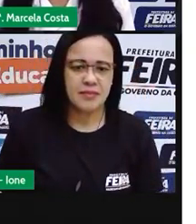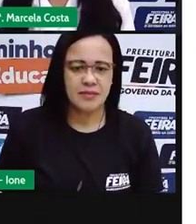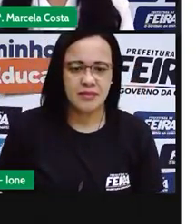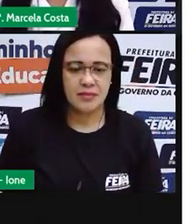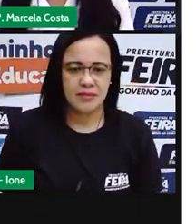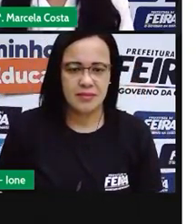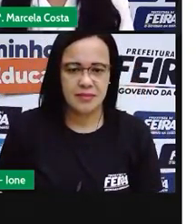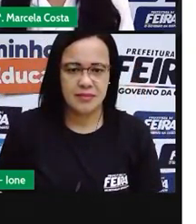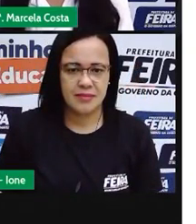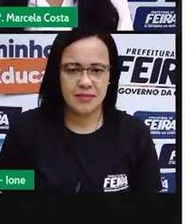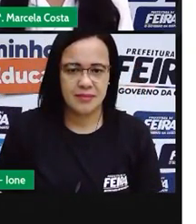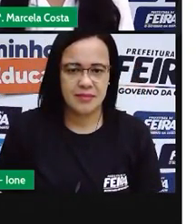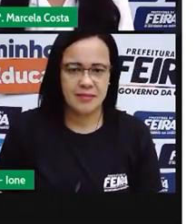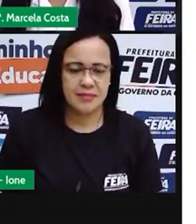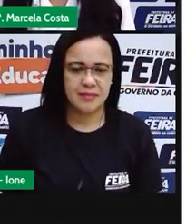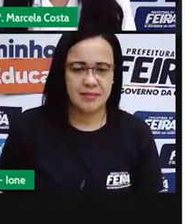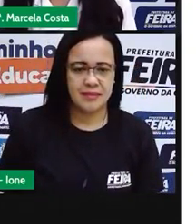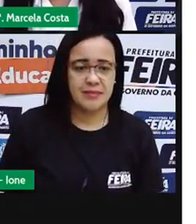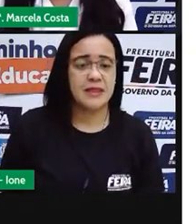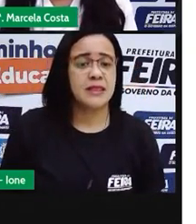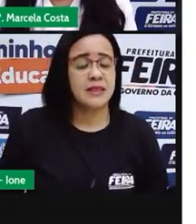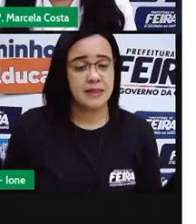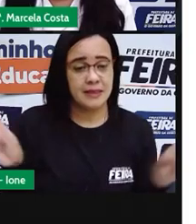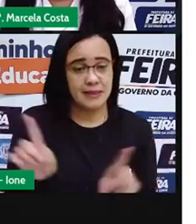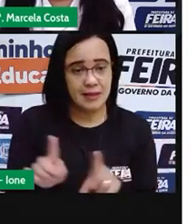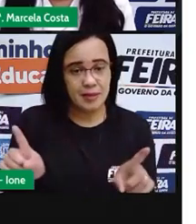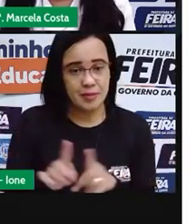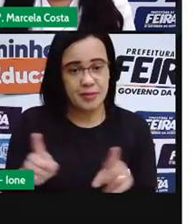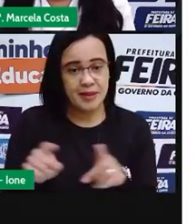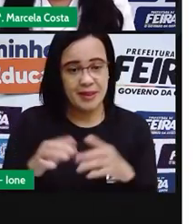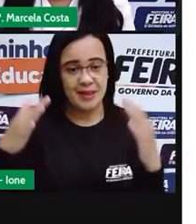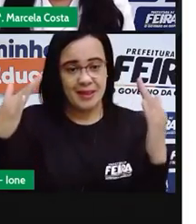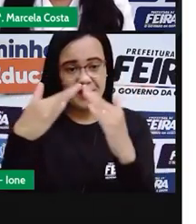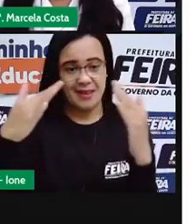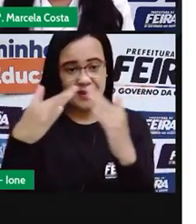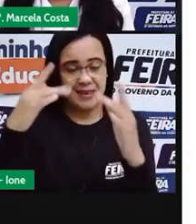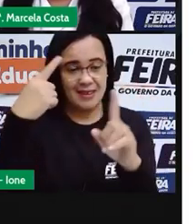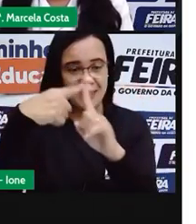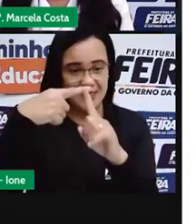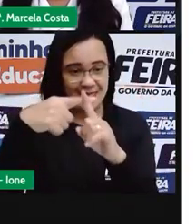nas instalações laterais dessa igreja.